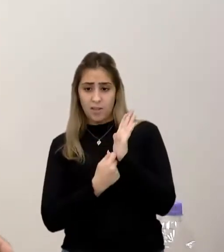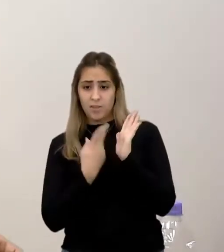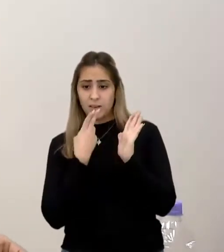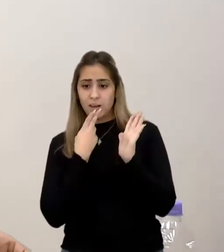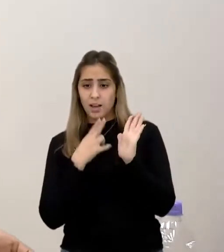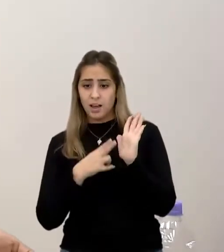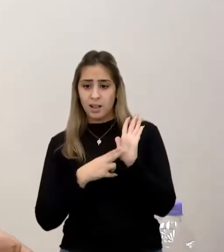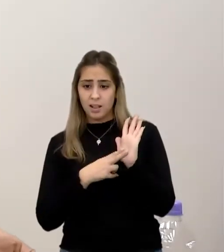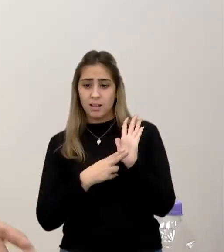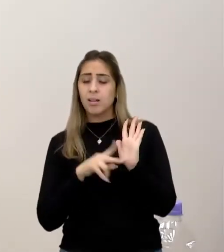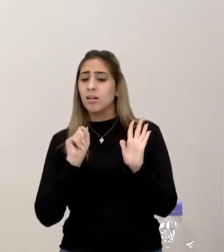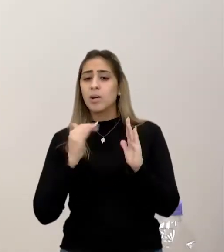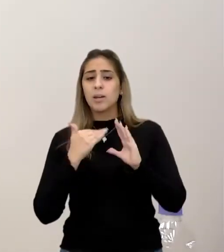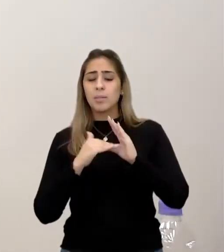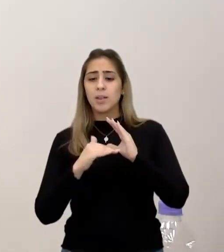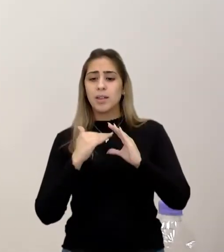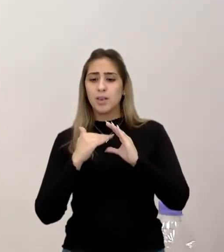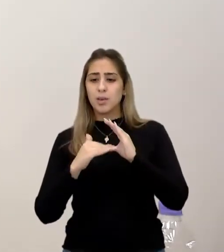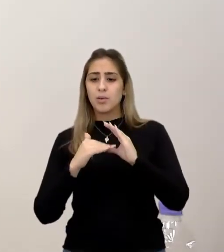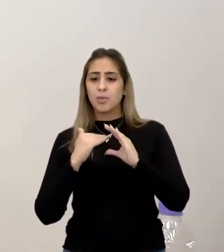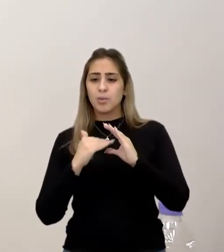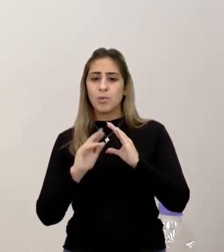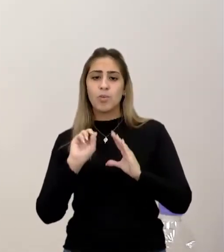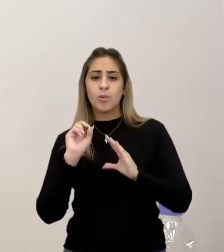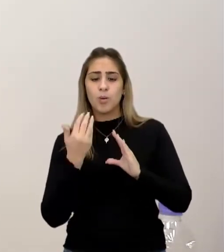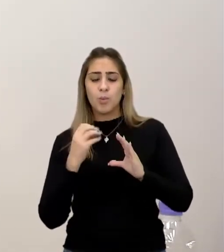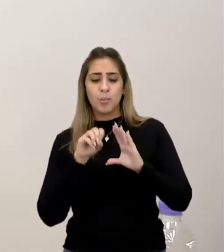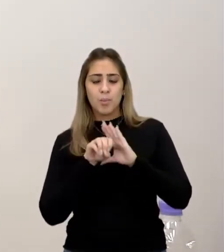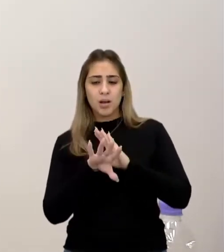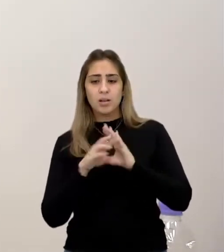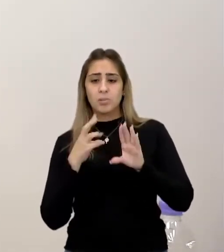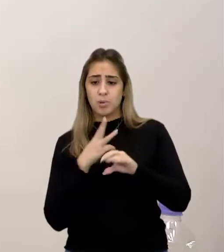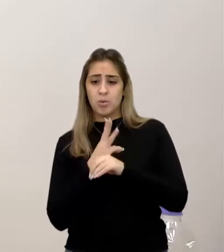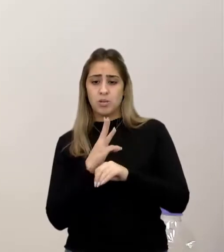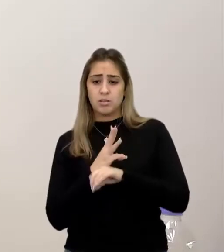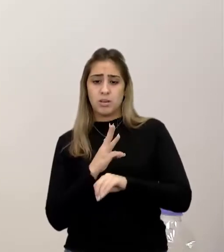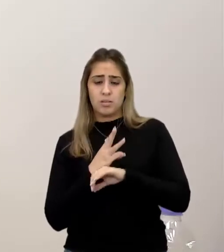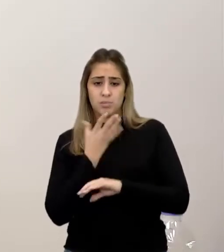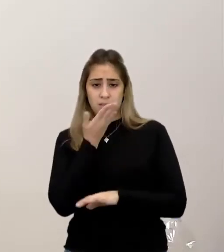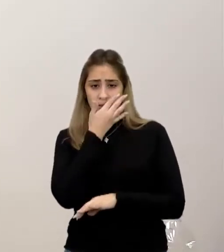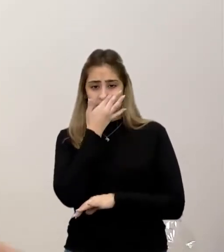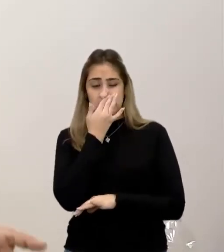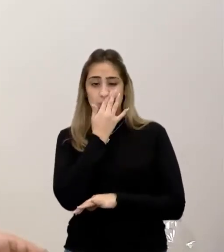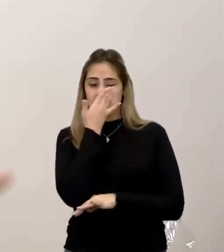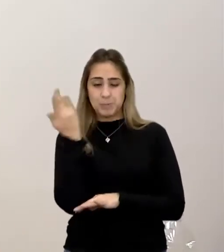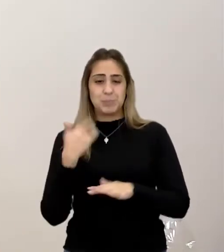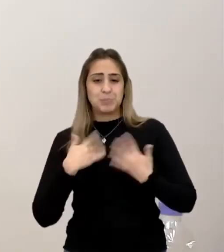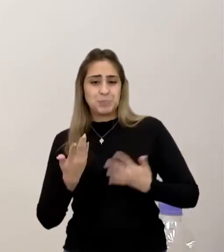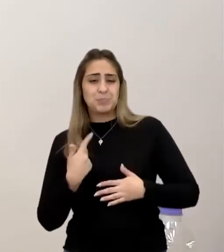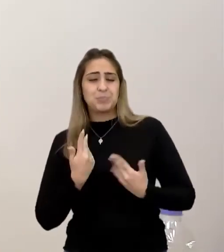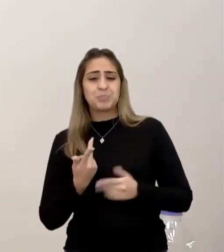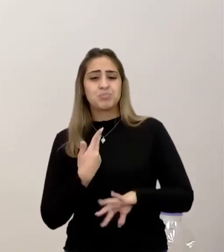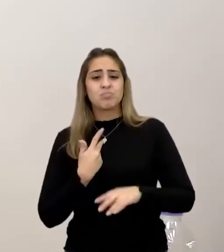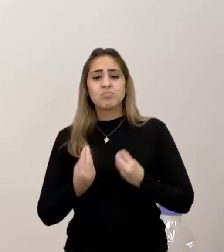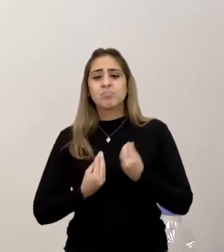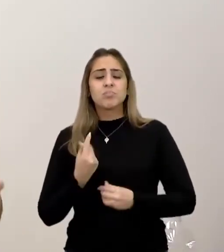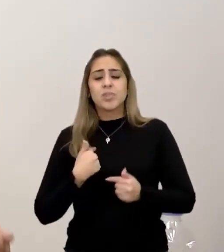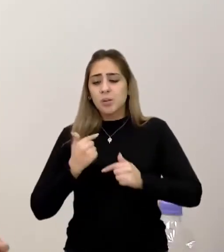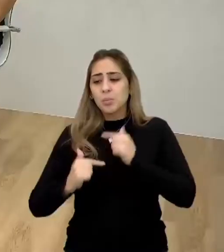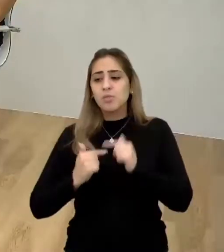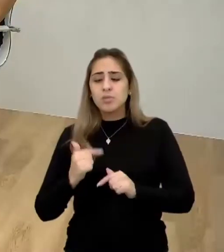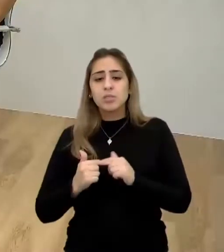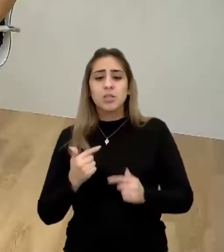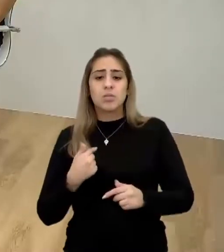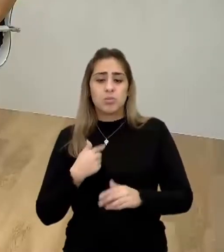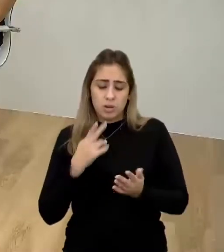cartas por e-mail ou manda aqui pelo WhatsApp. Né? Então, assim, mas a profissão do